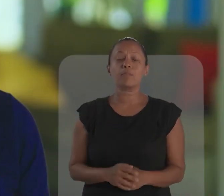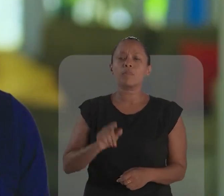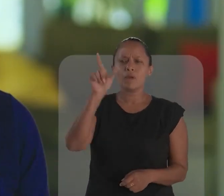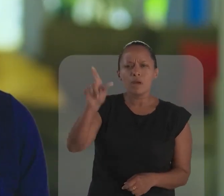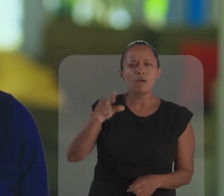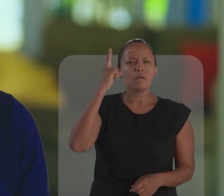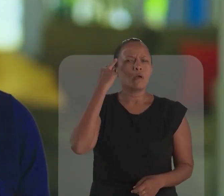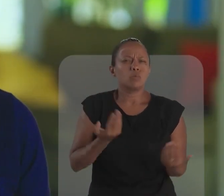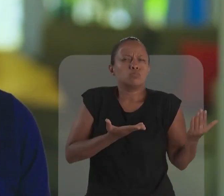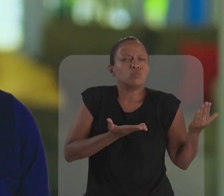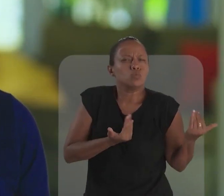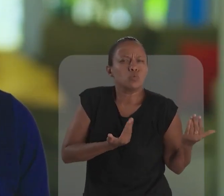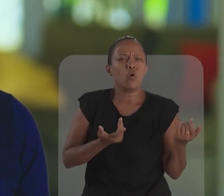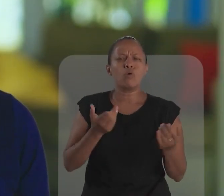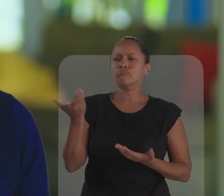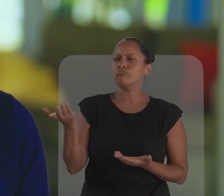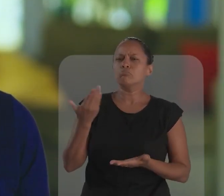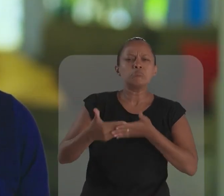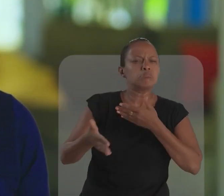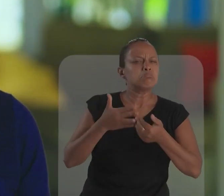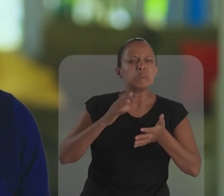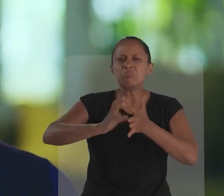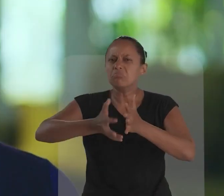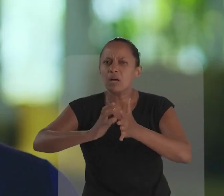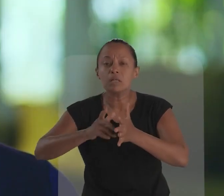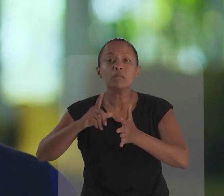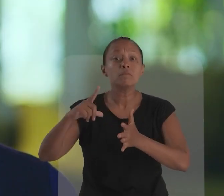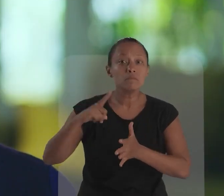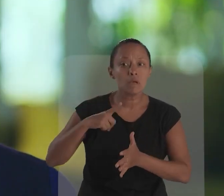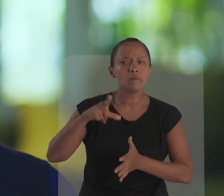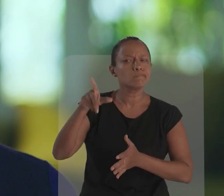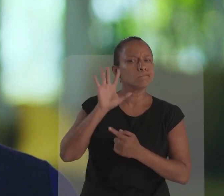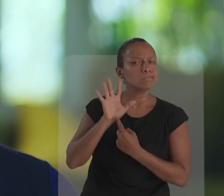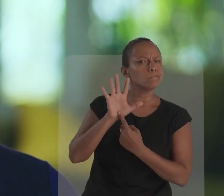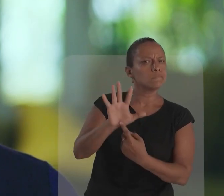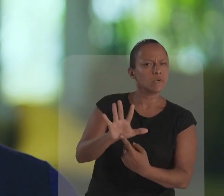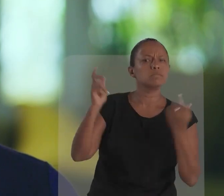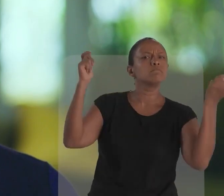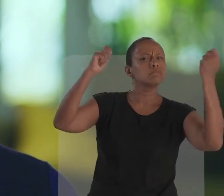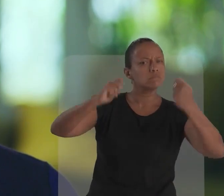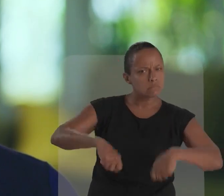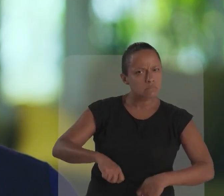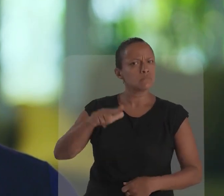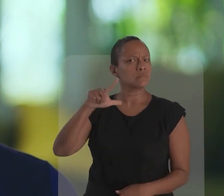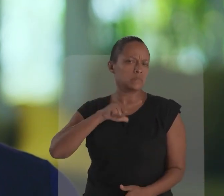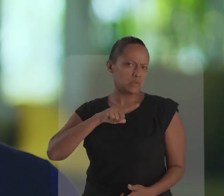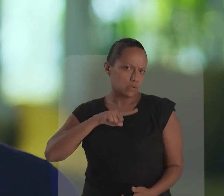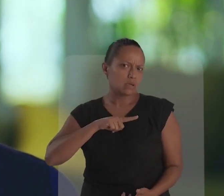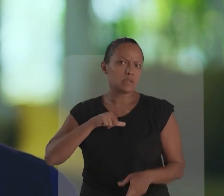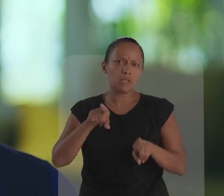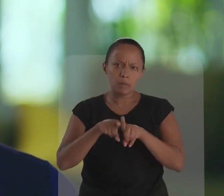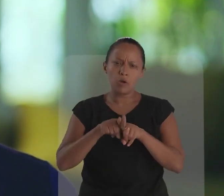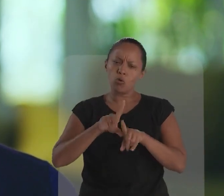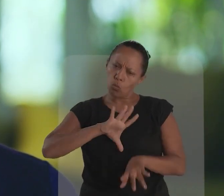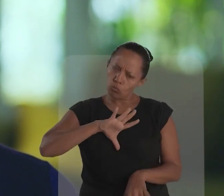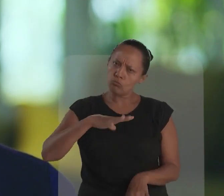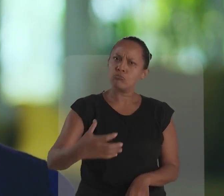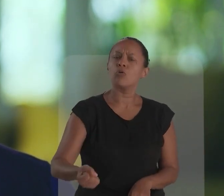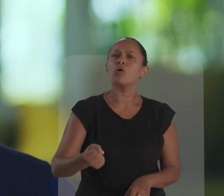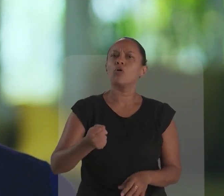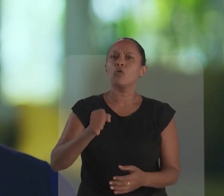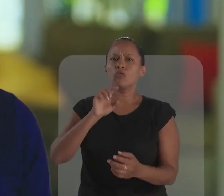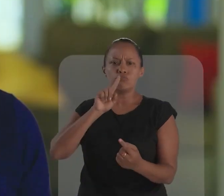é uma pessoa jovem, que independente de partido, tem mostrado capacidade, determinação